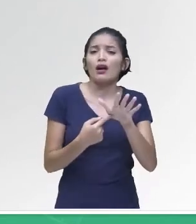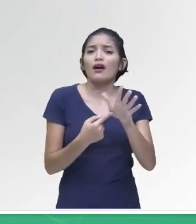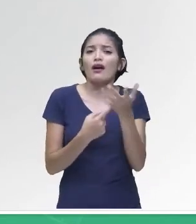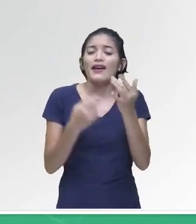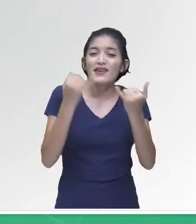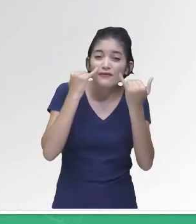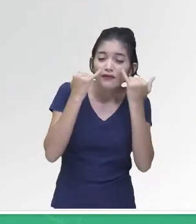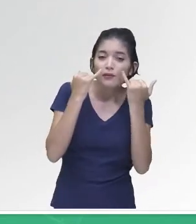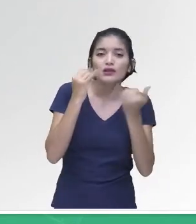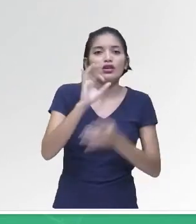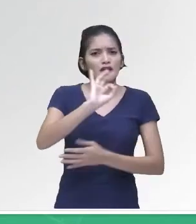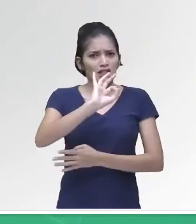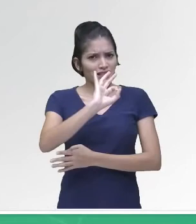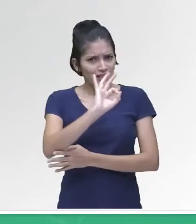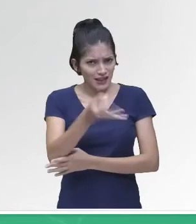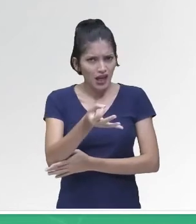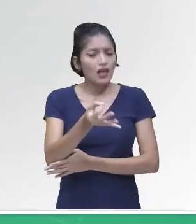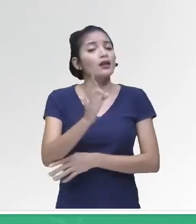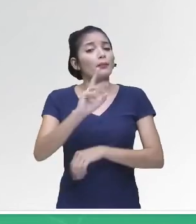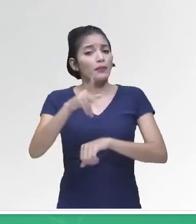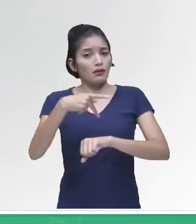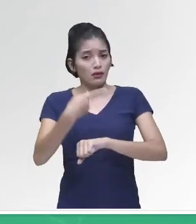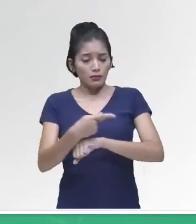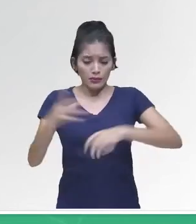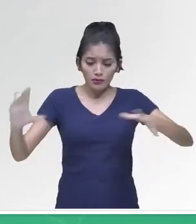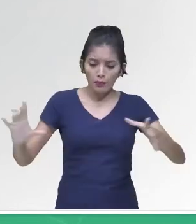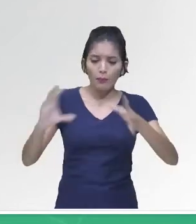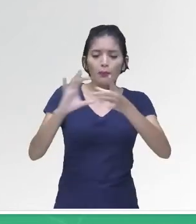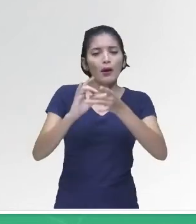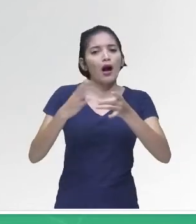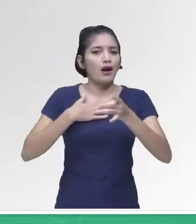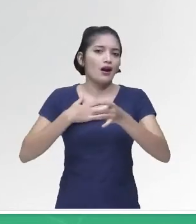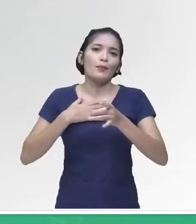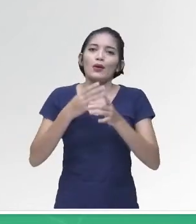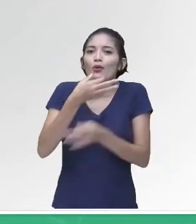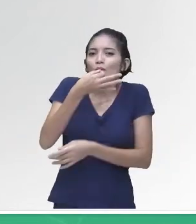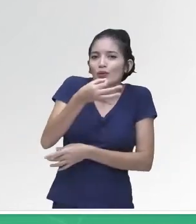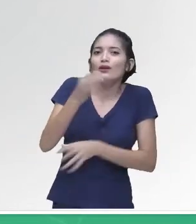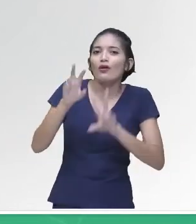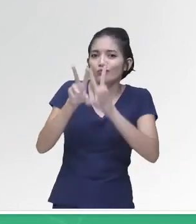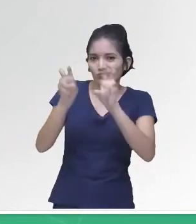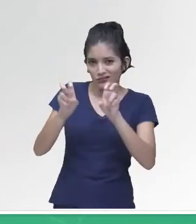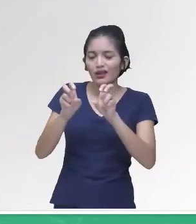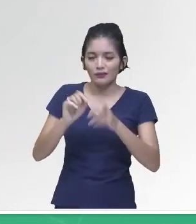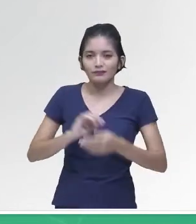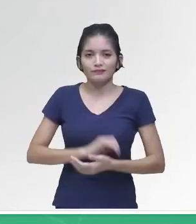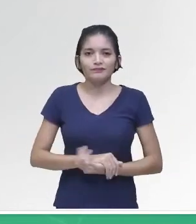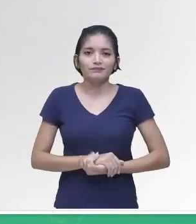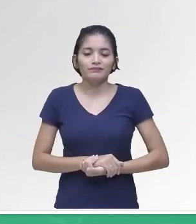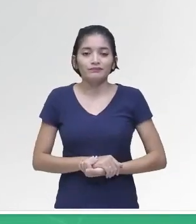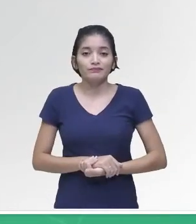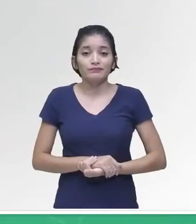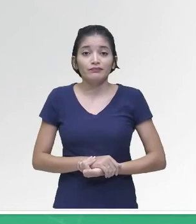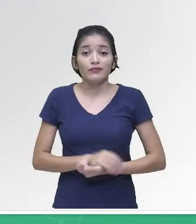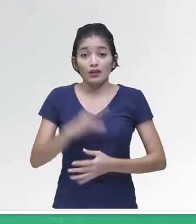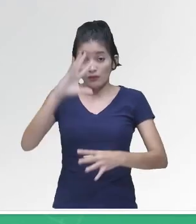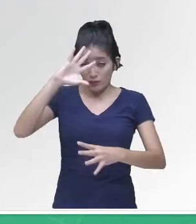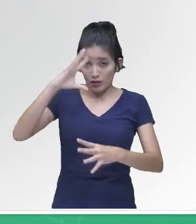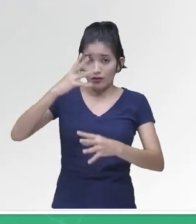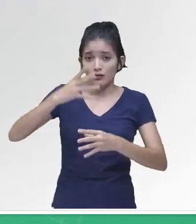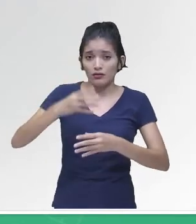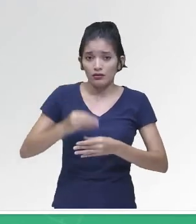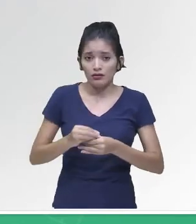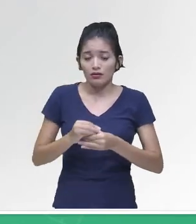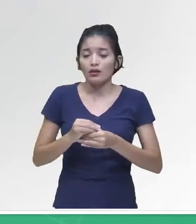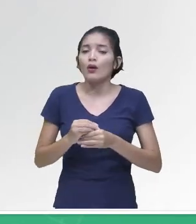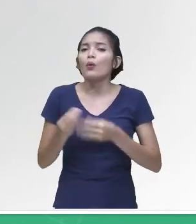confiáveis de informação para poder sustentar a maneira como eu penso. Então, para concluir, olha só como o texto de